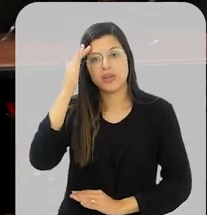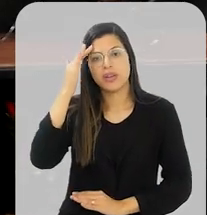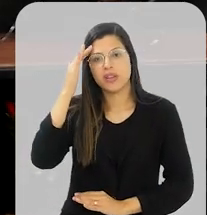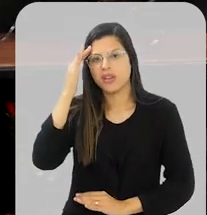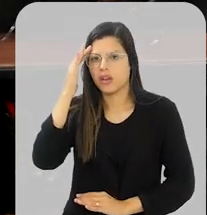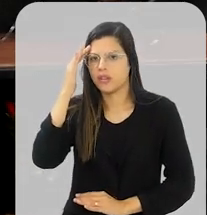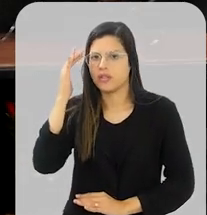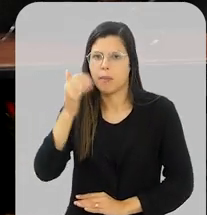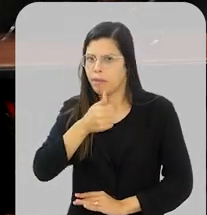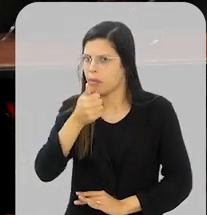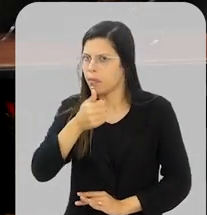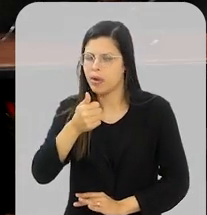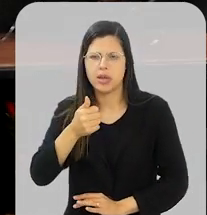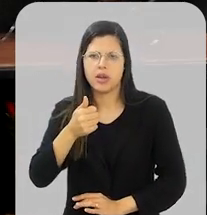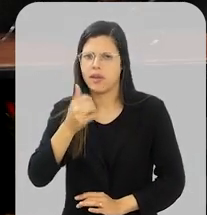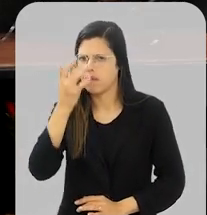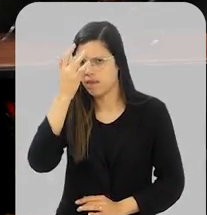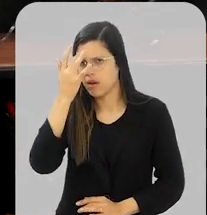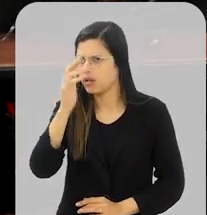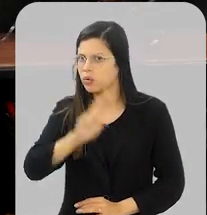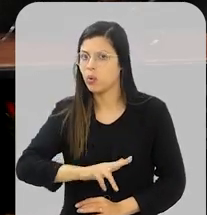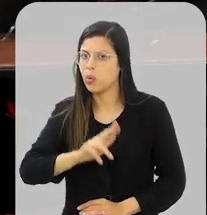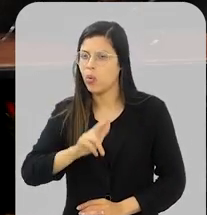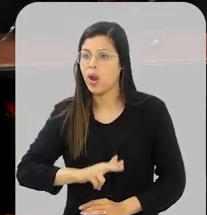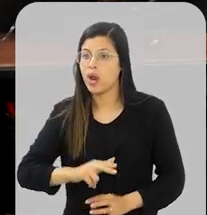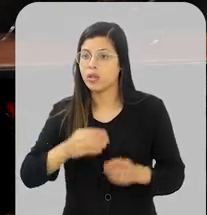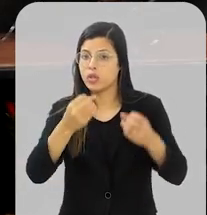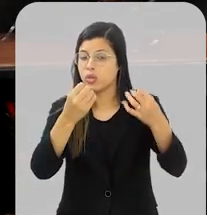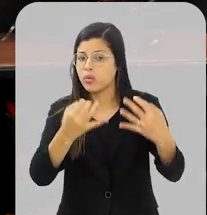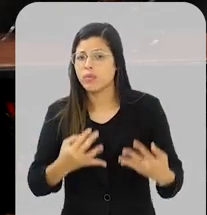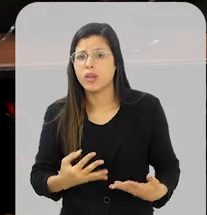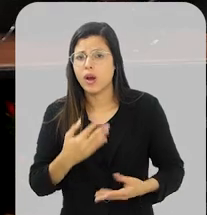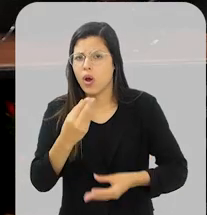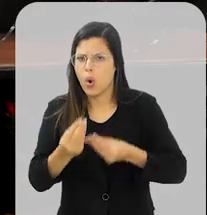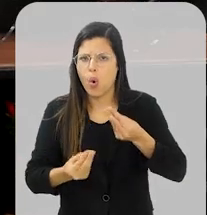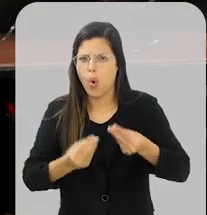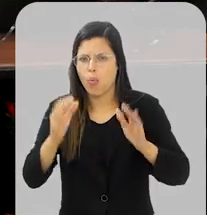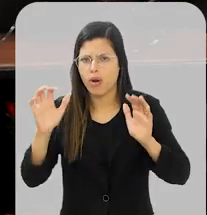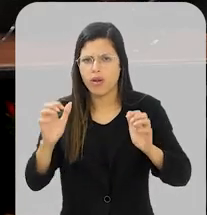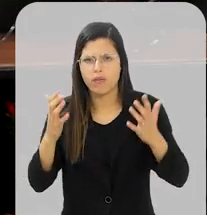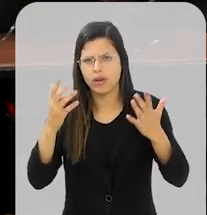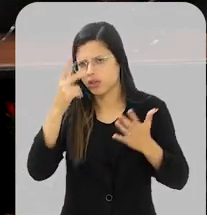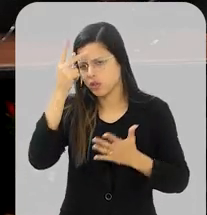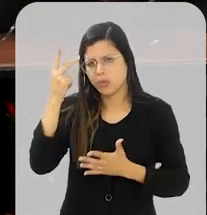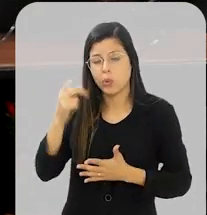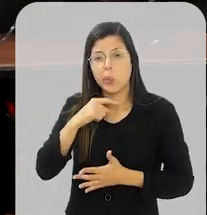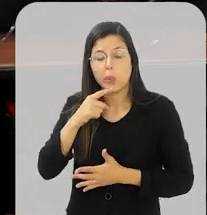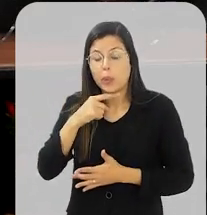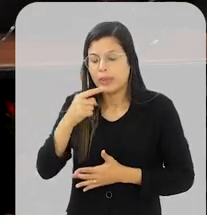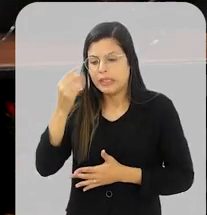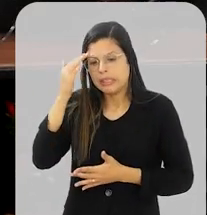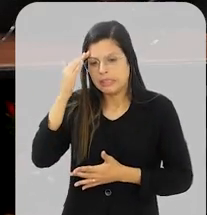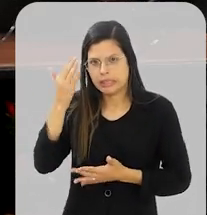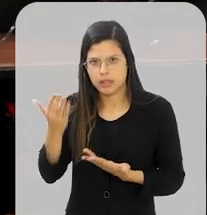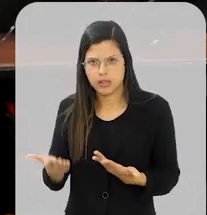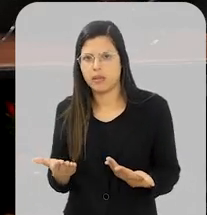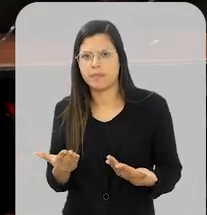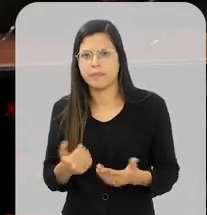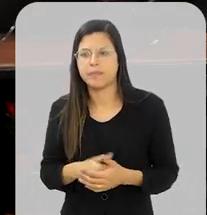pessoas entendem. Não foi fácil a primeira, você sabe disso, para explicar o que seria. Ninguém entendia. E